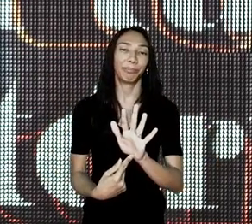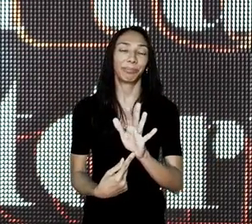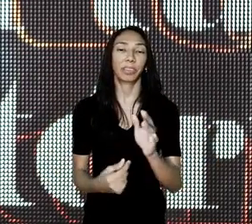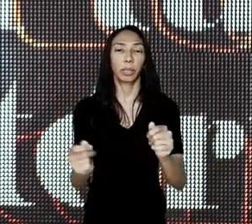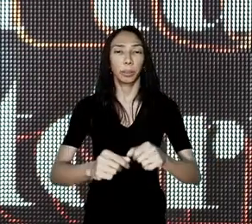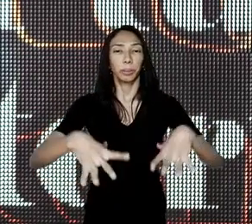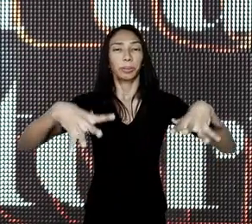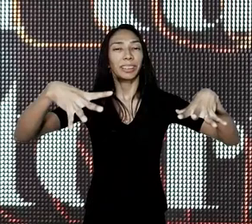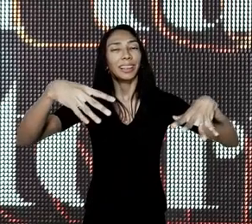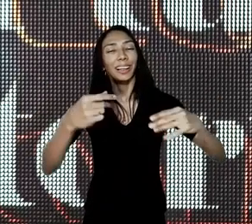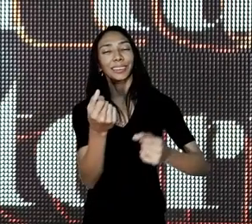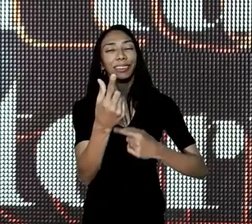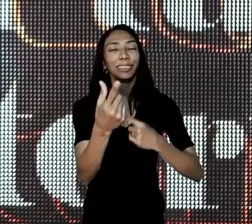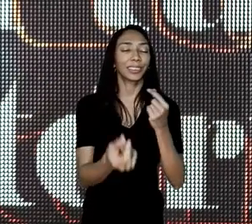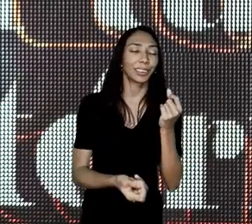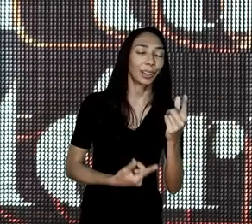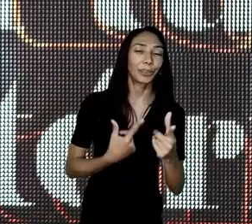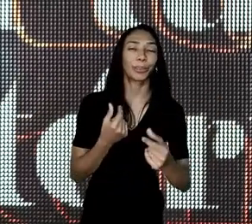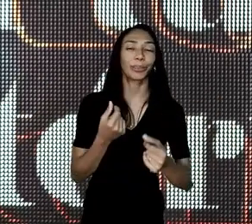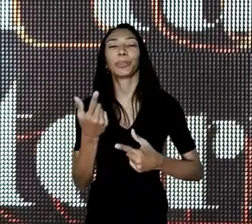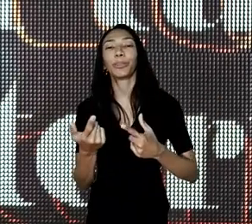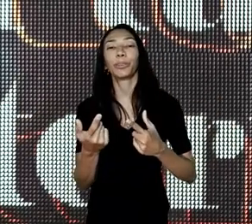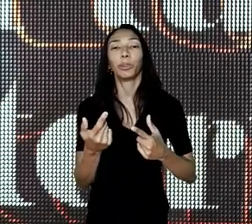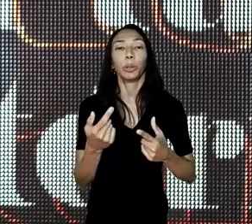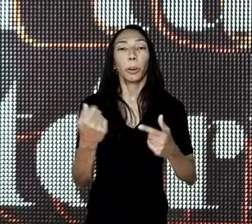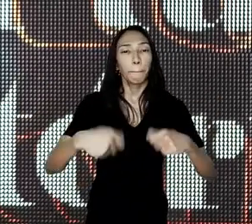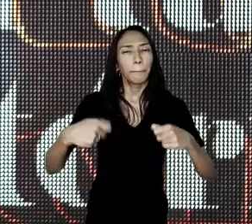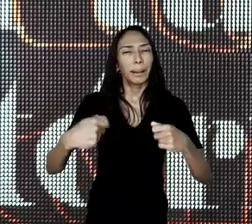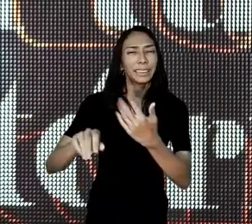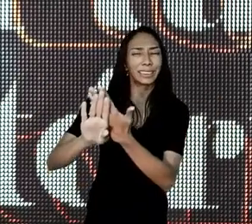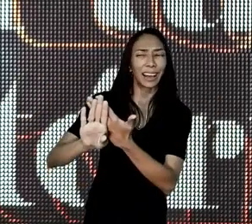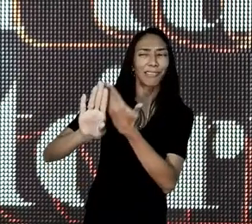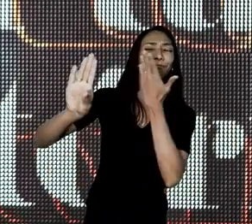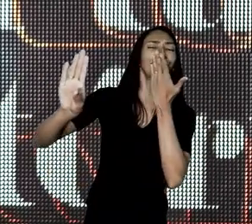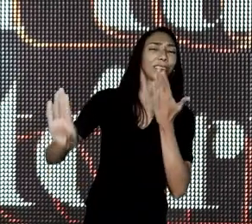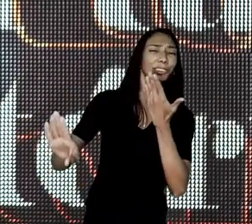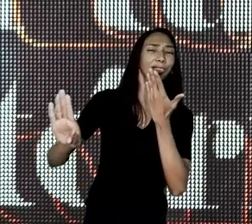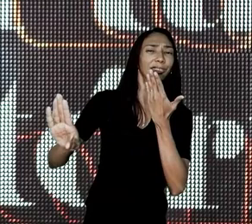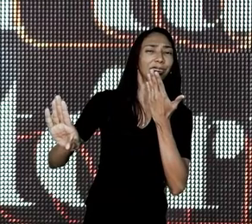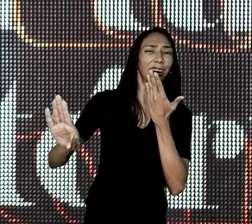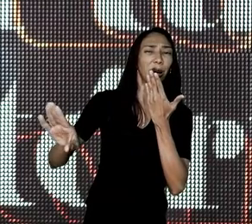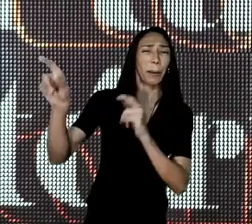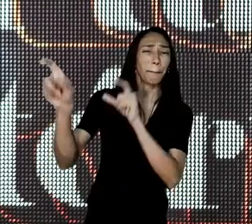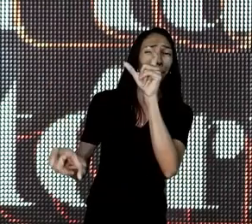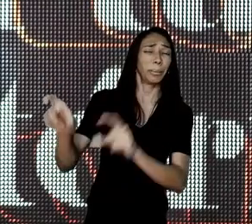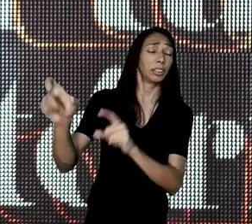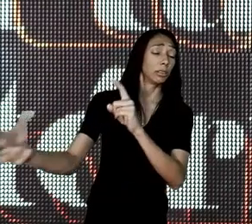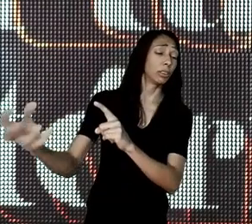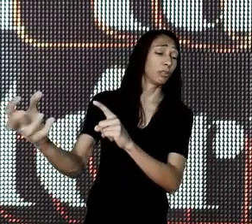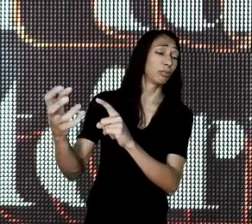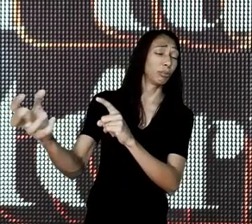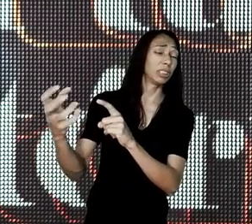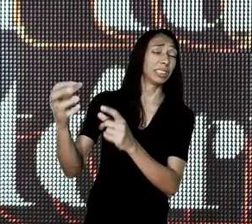Alguns milagres exigem que você se retire dessa multidão que tenta roubar a tua fé e a tua